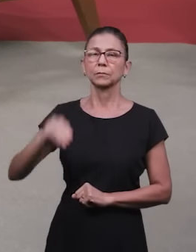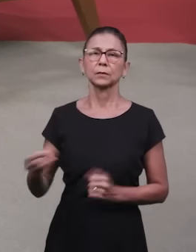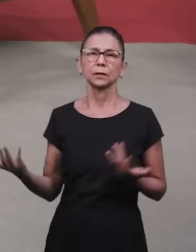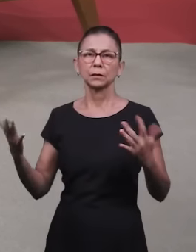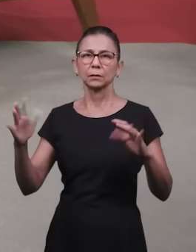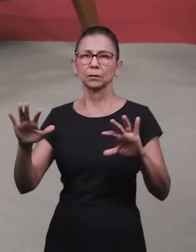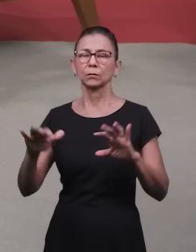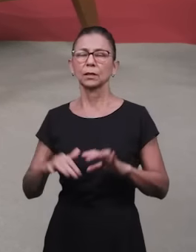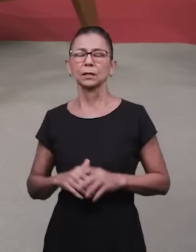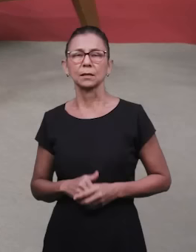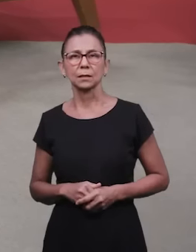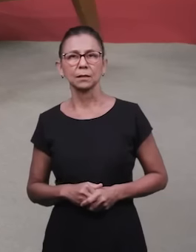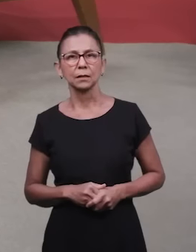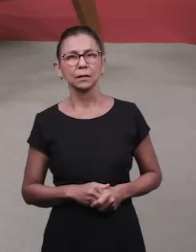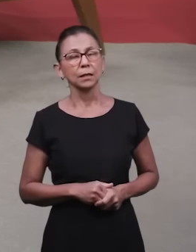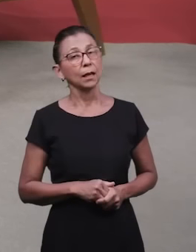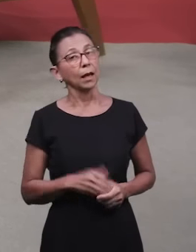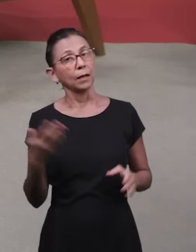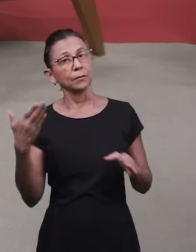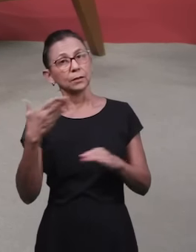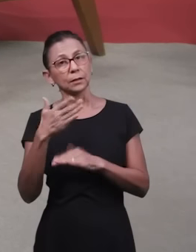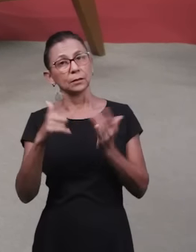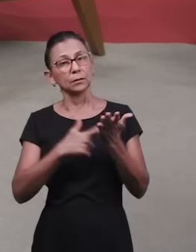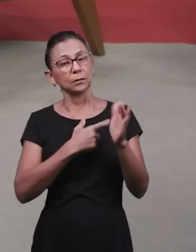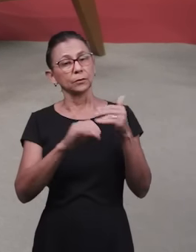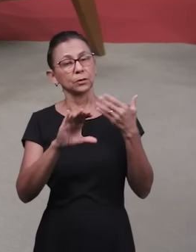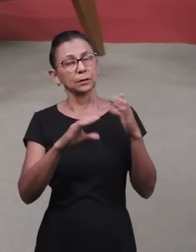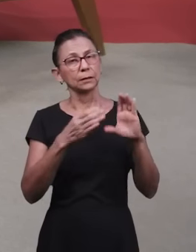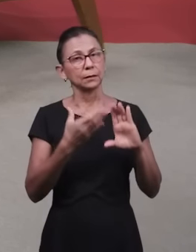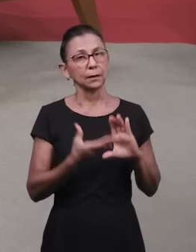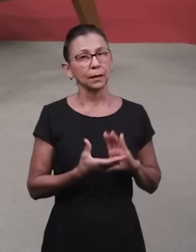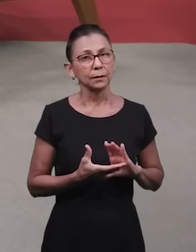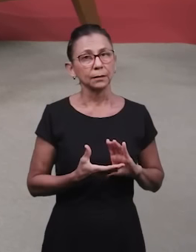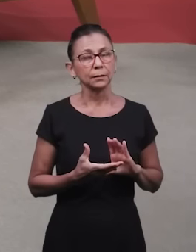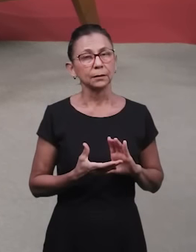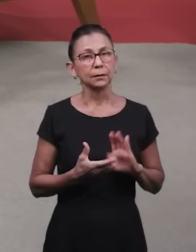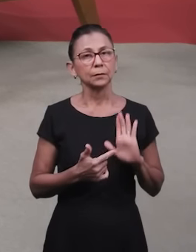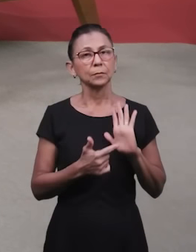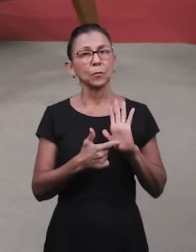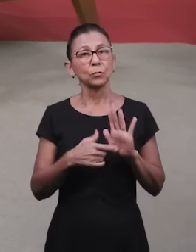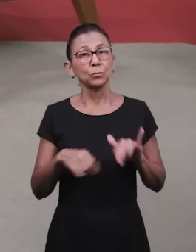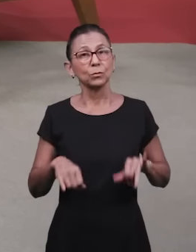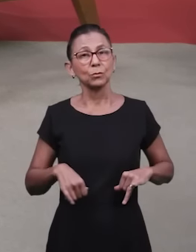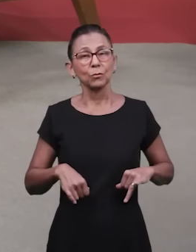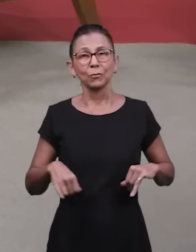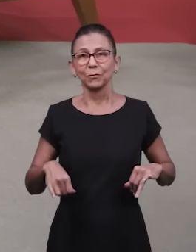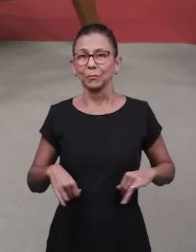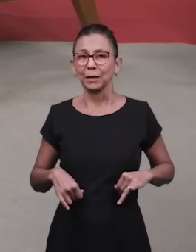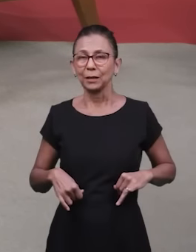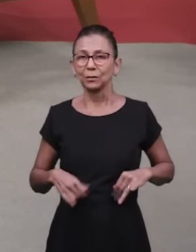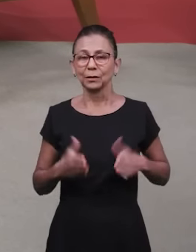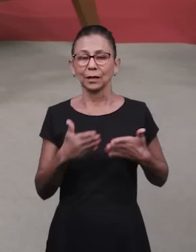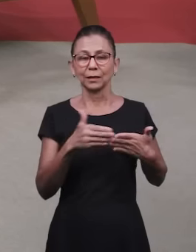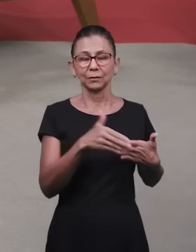ela não valorizou o chamado. Aí você entra no livro de Cantares. Aí o sofrimento por ela não